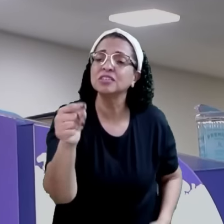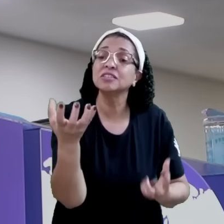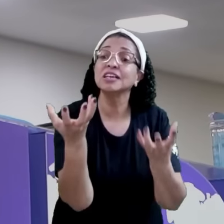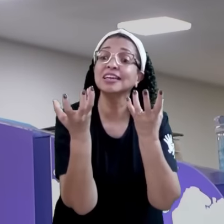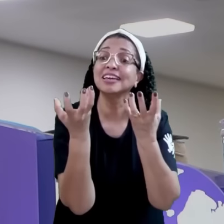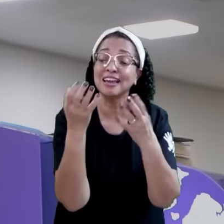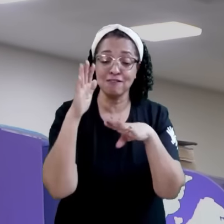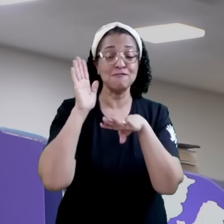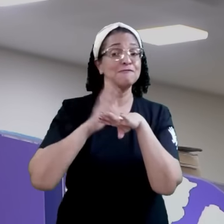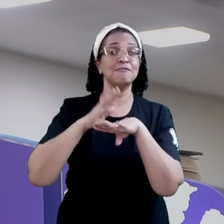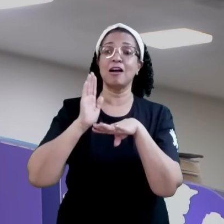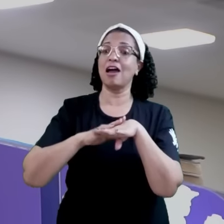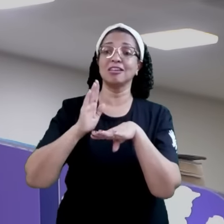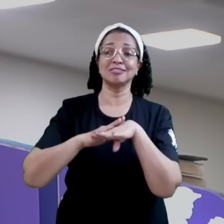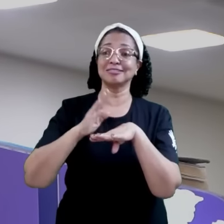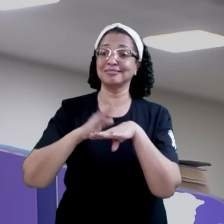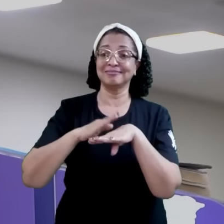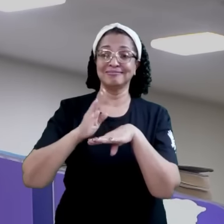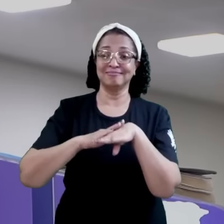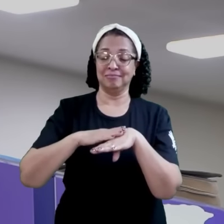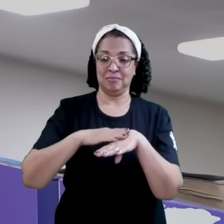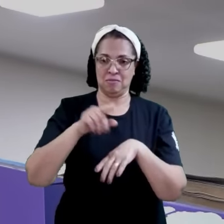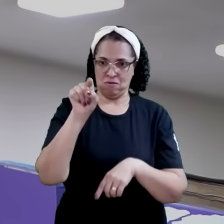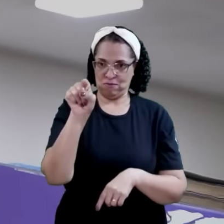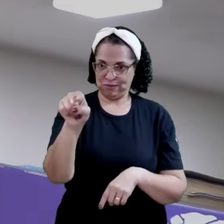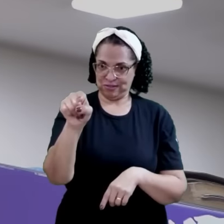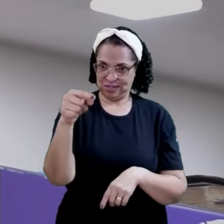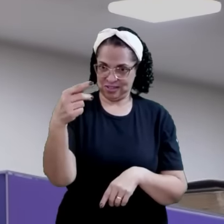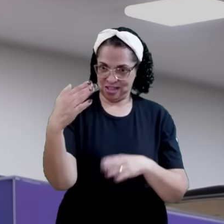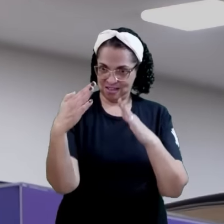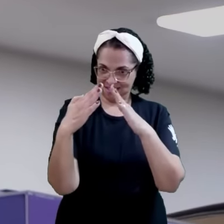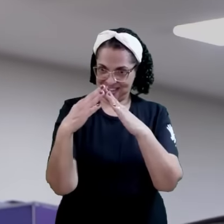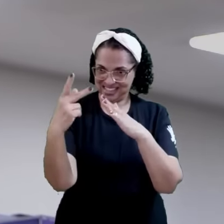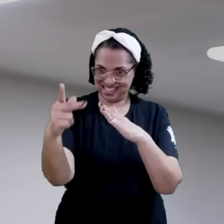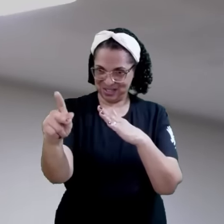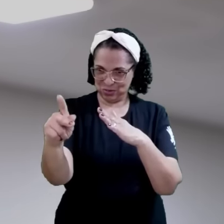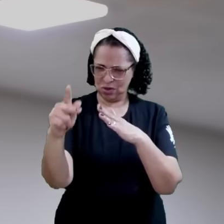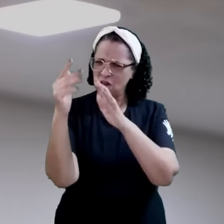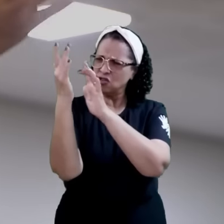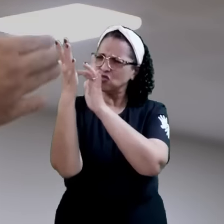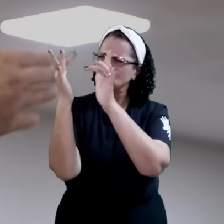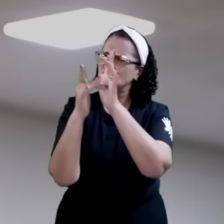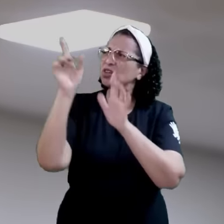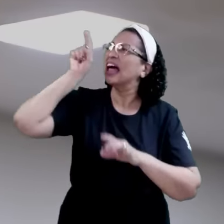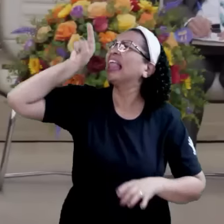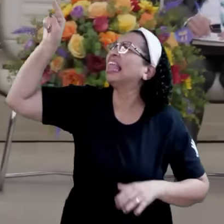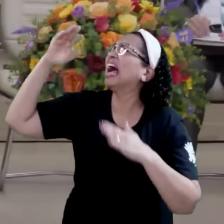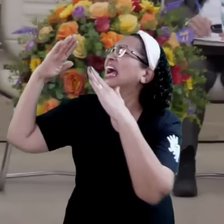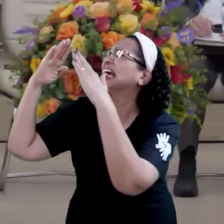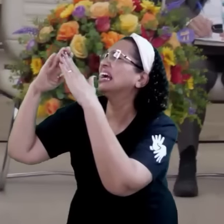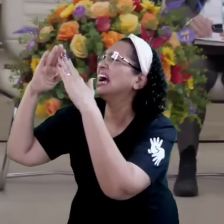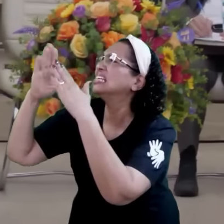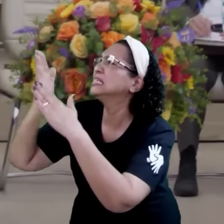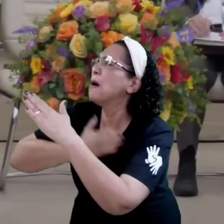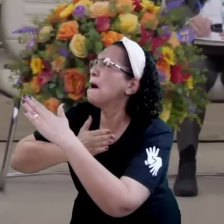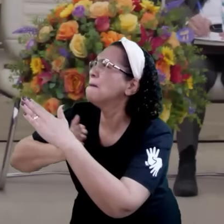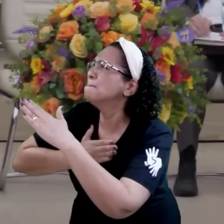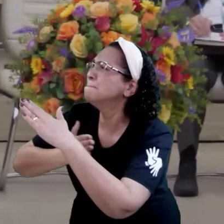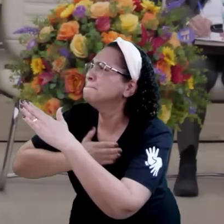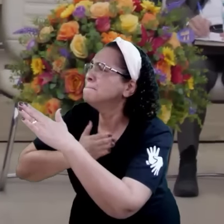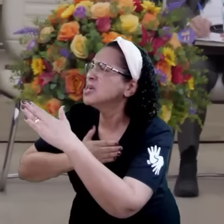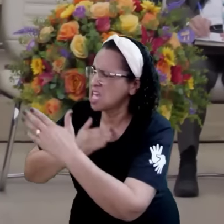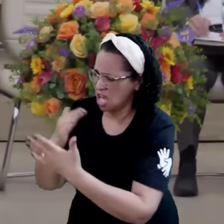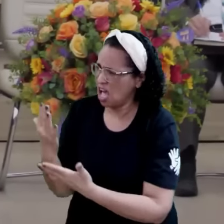casa Quem sabe tem alguém aqui dizendo eu quero que o senhor entre lá e salve minha casa liberte meu marido salva meus filhos abre a